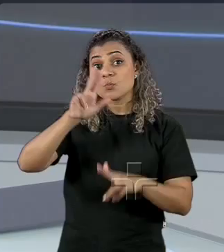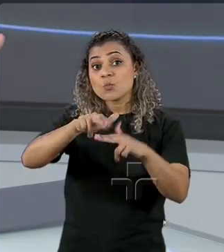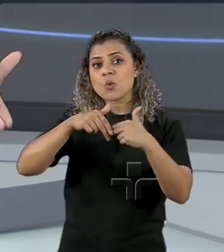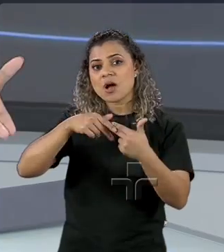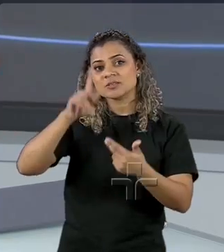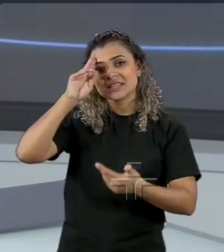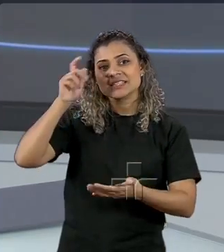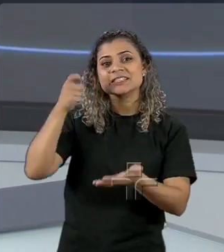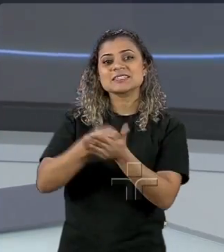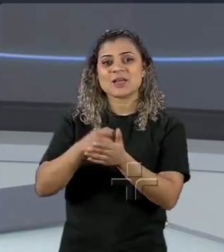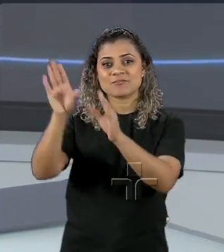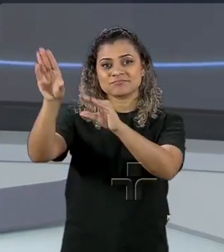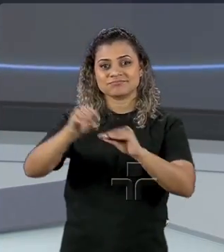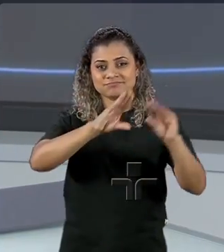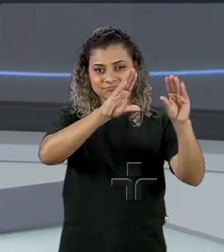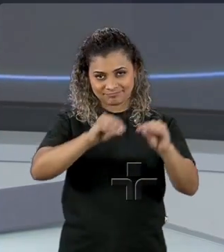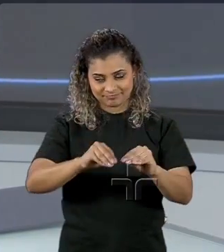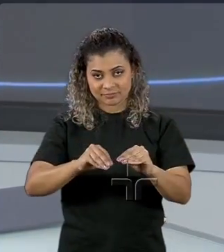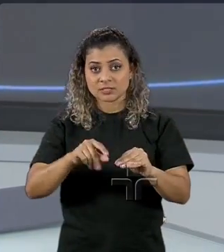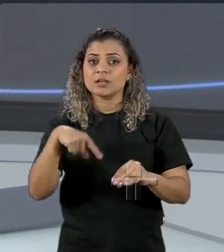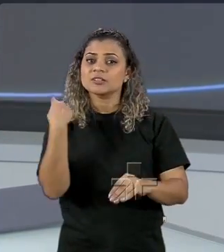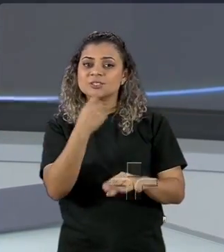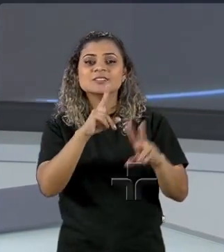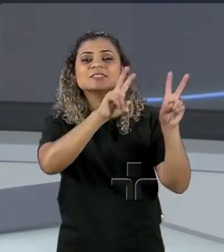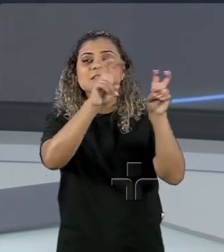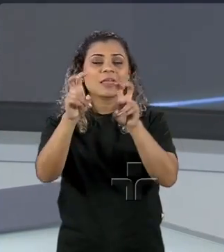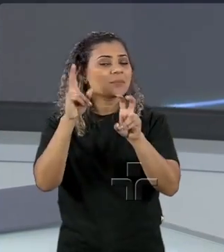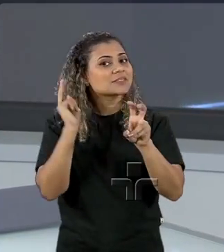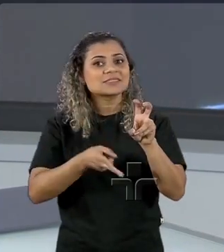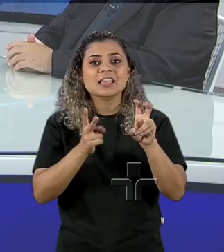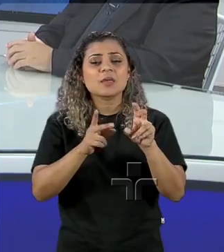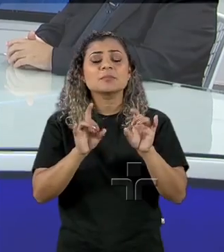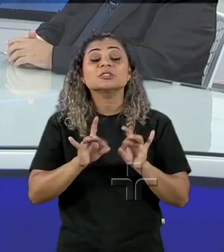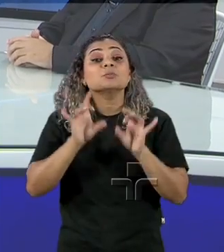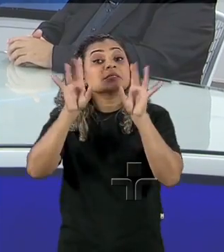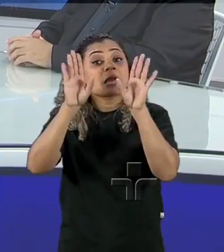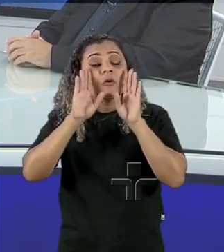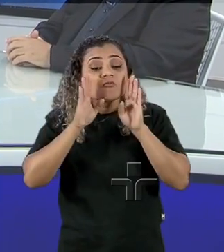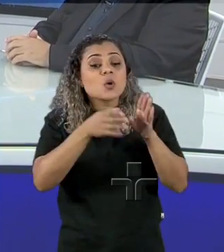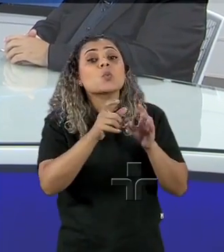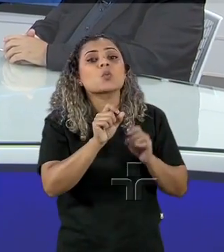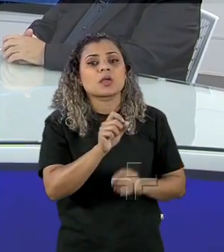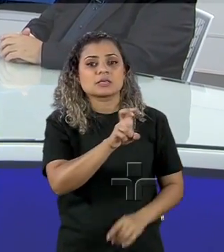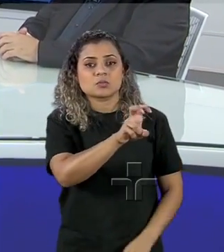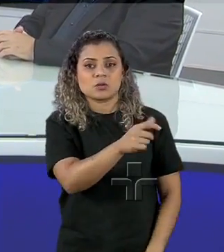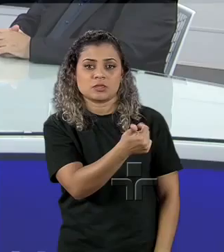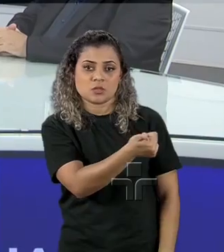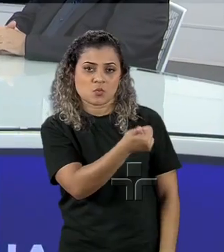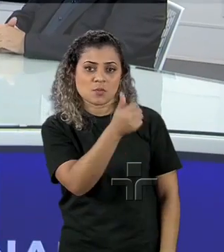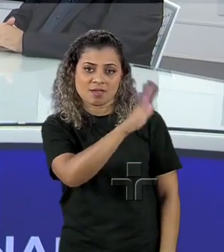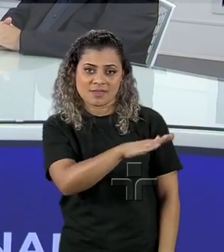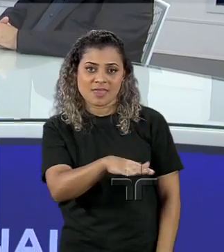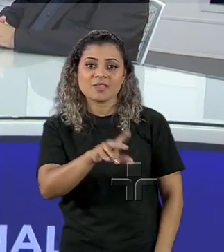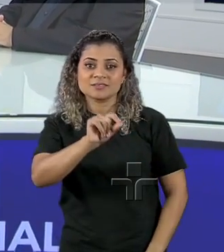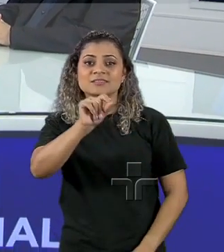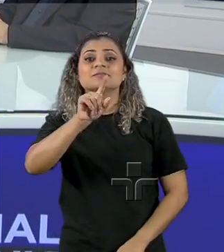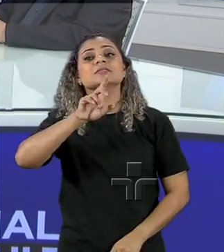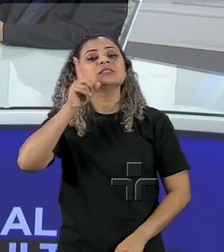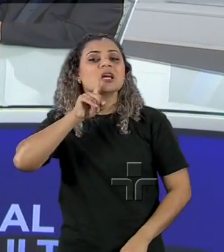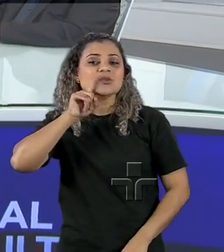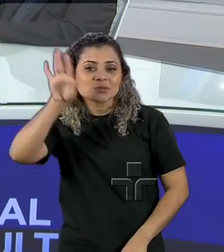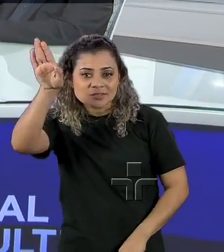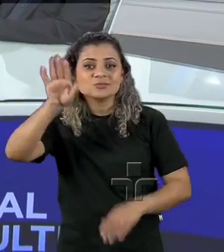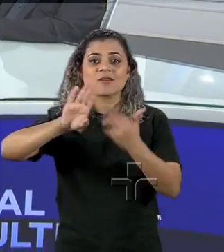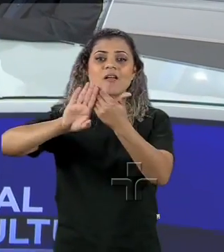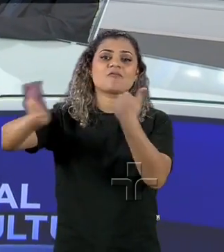gente fala muito sobre isso aqui no jornal, em especial em relação às 51 crianças brasileiras que estão nos Estados